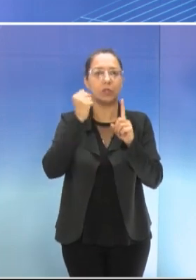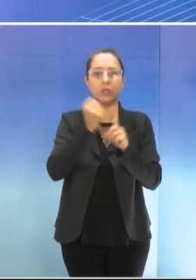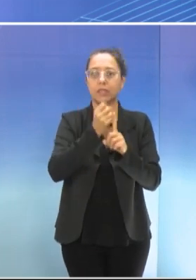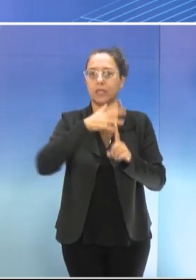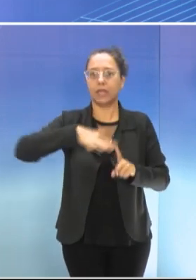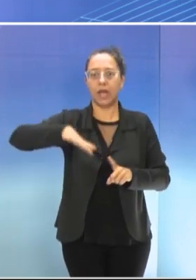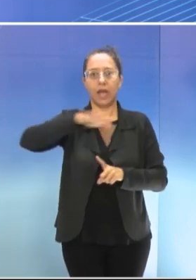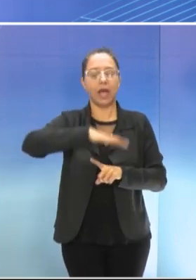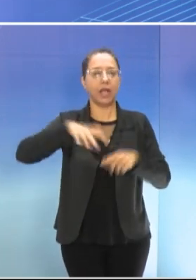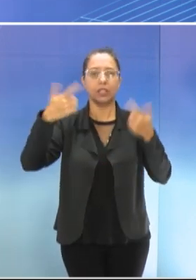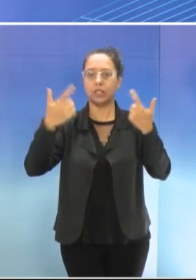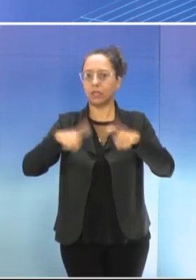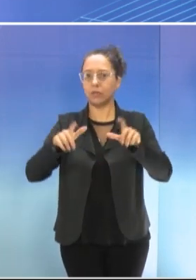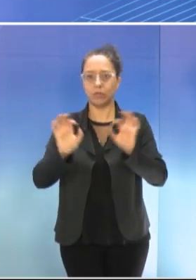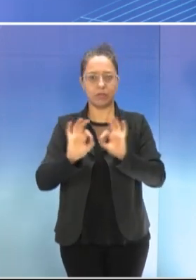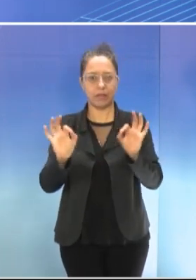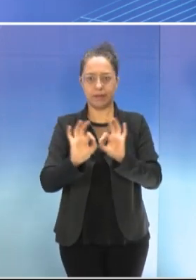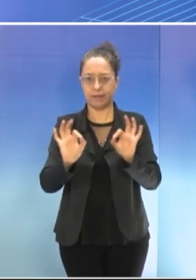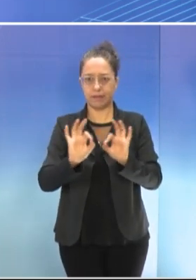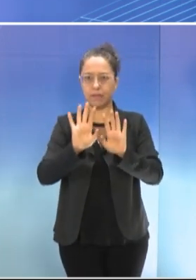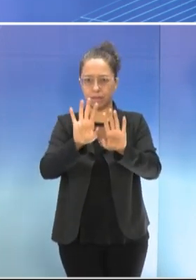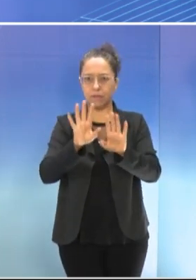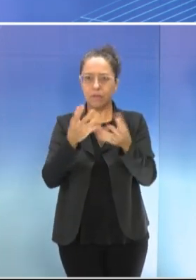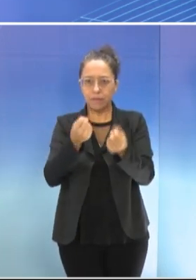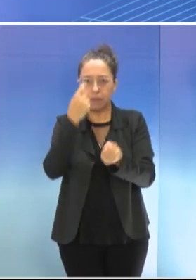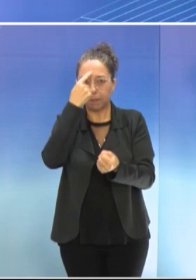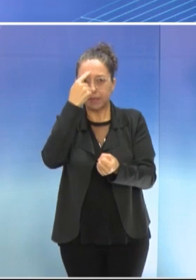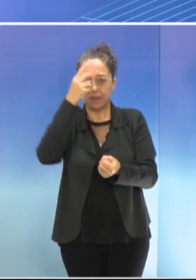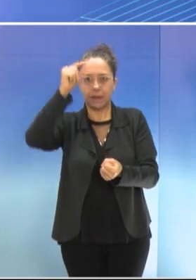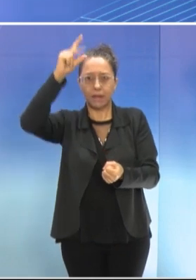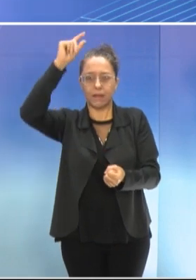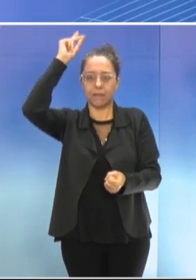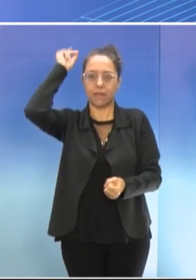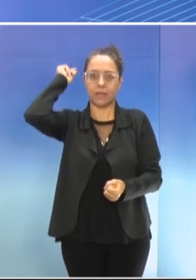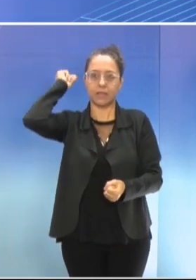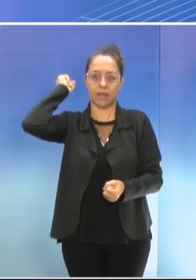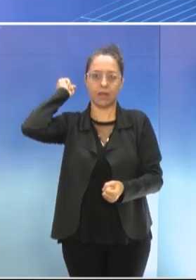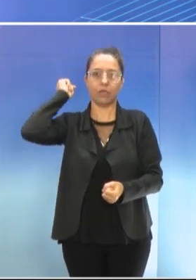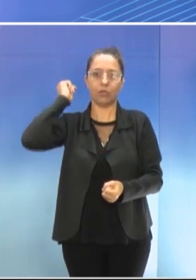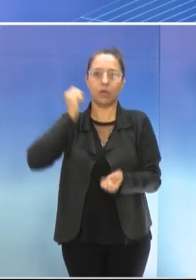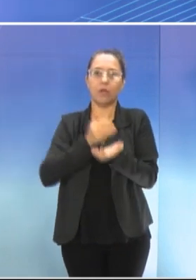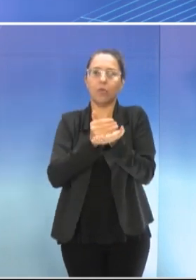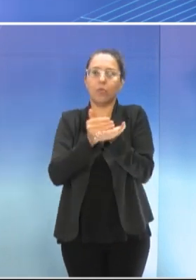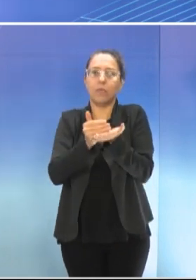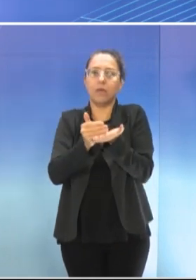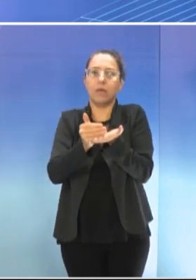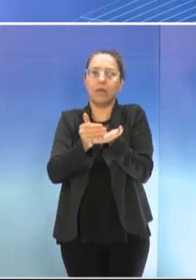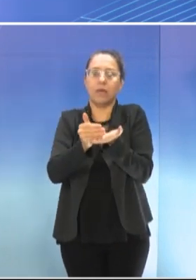existe sociedade. Imagina, vamos voltar lá na pré-história, onde que não existe